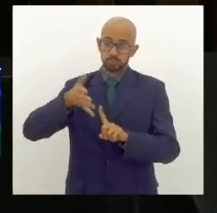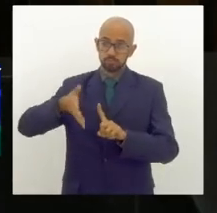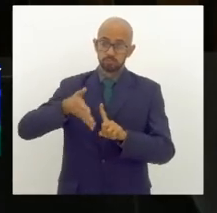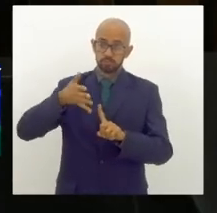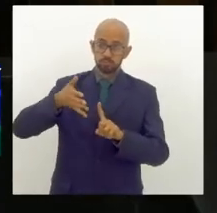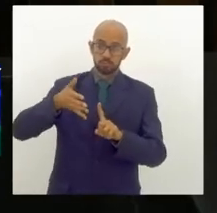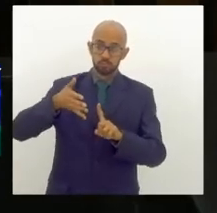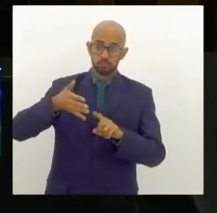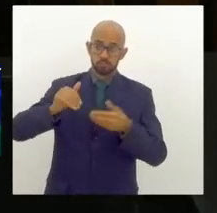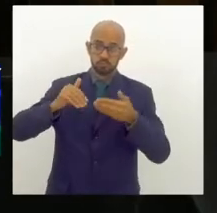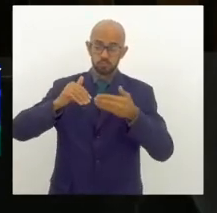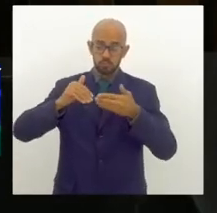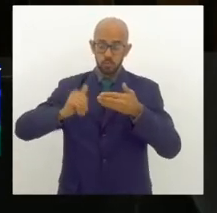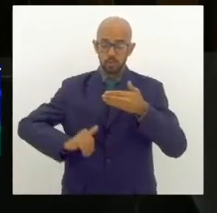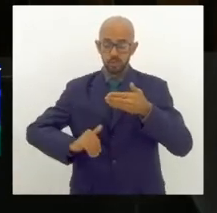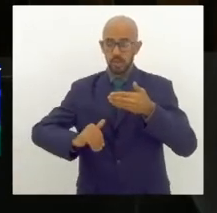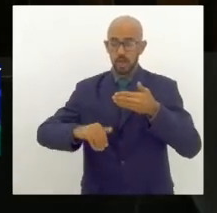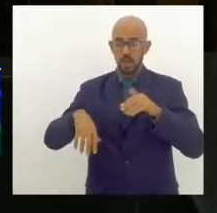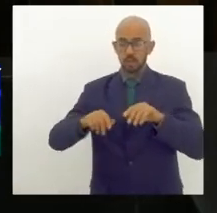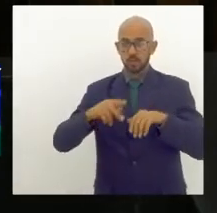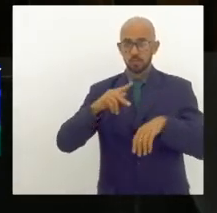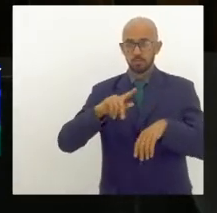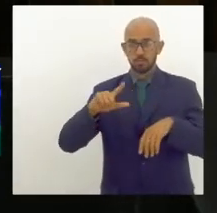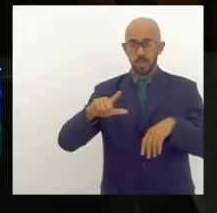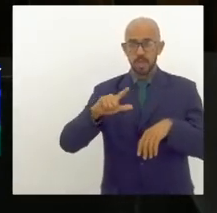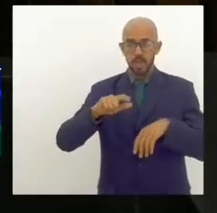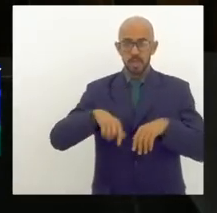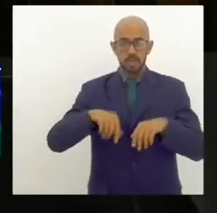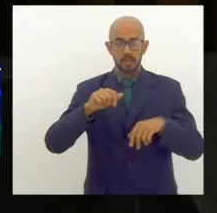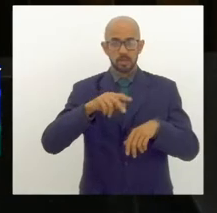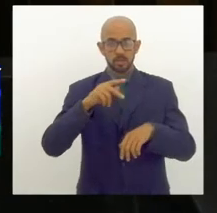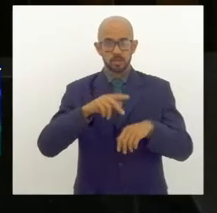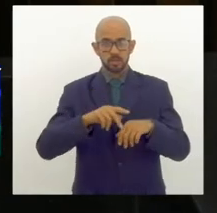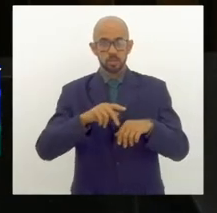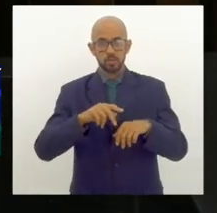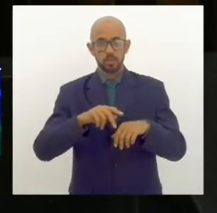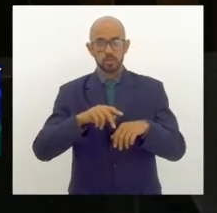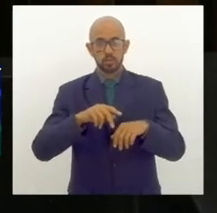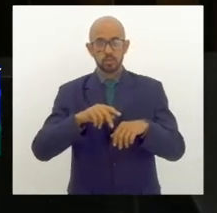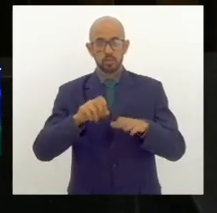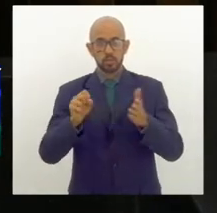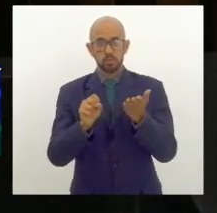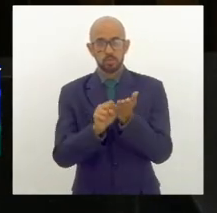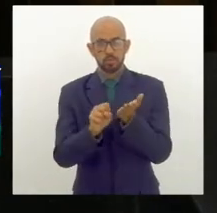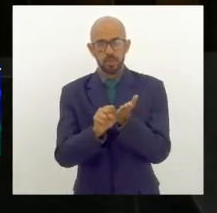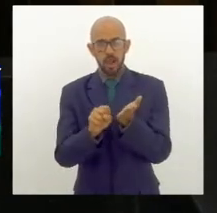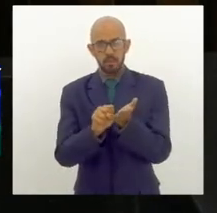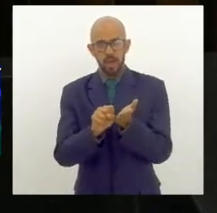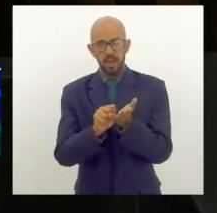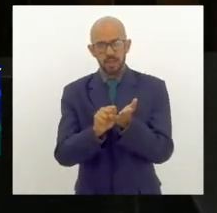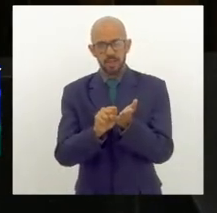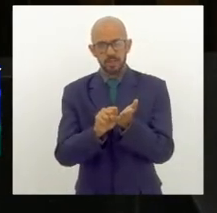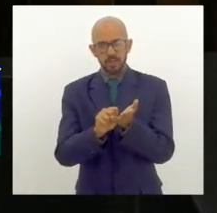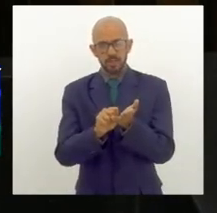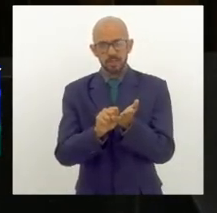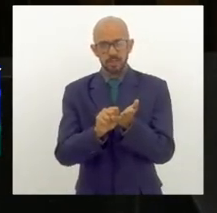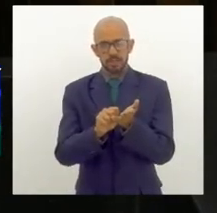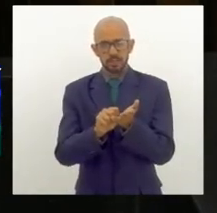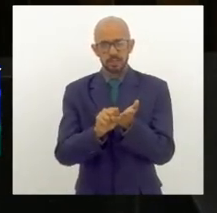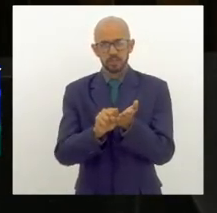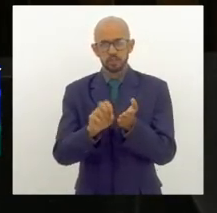dissonante ao belíssimo projeto apresentado pelo deputado Malafaia, daqueles que, pasmem, senhora